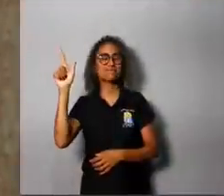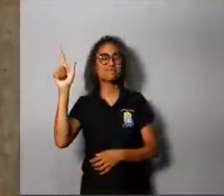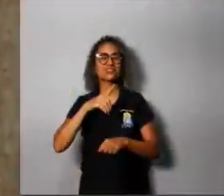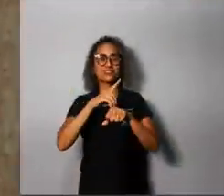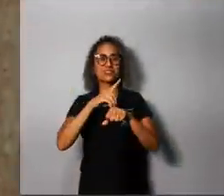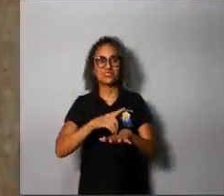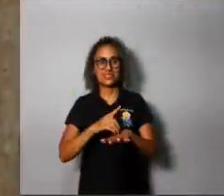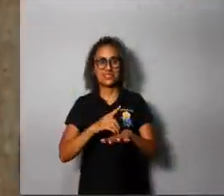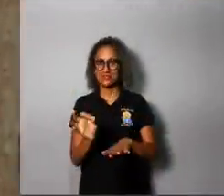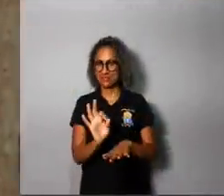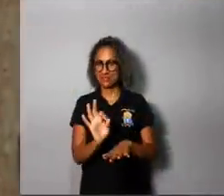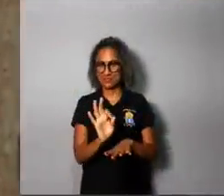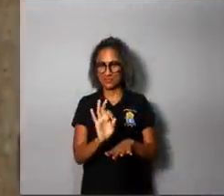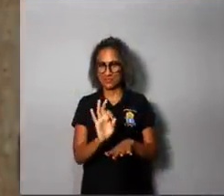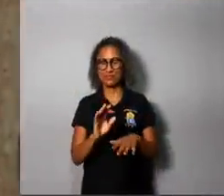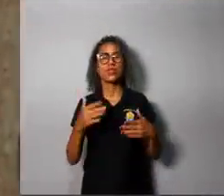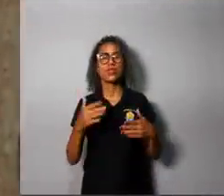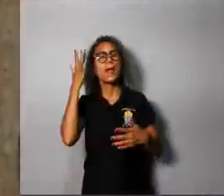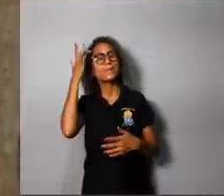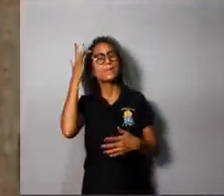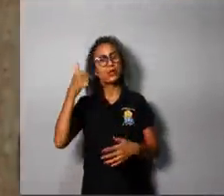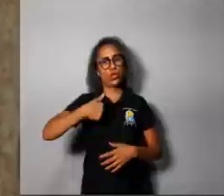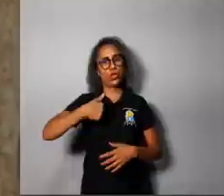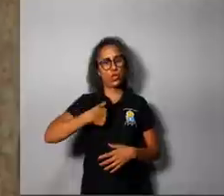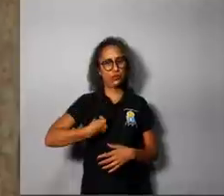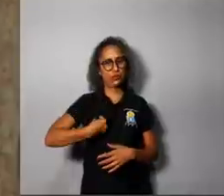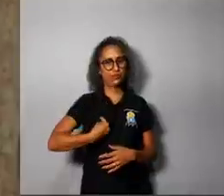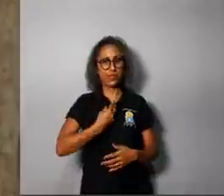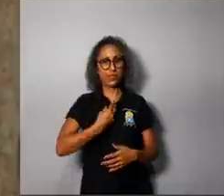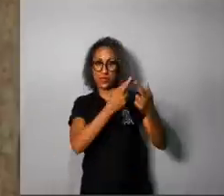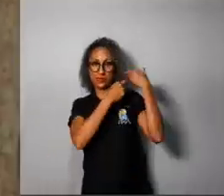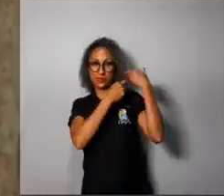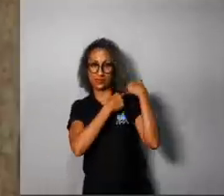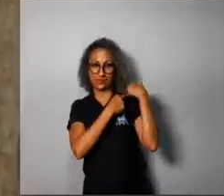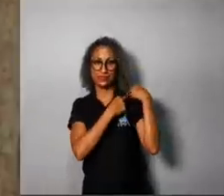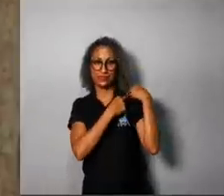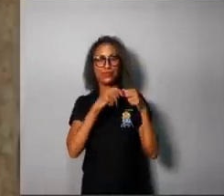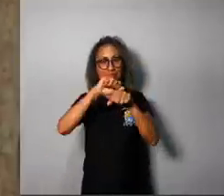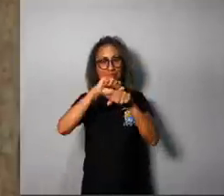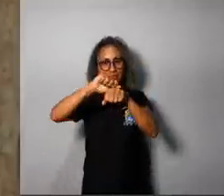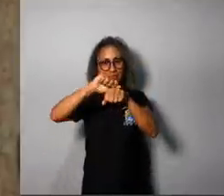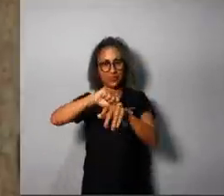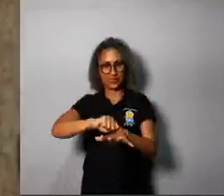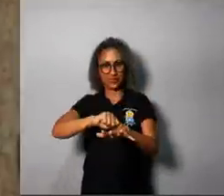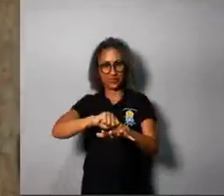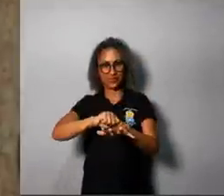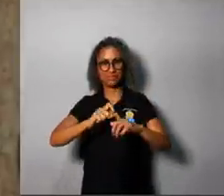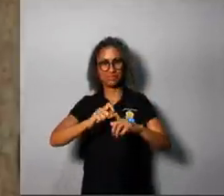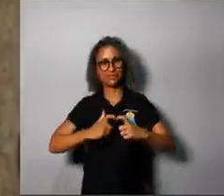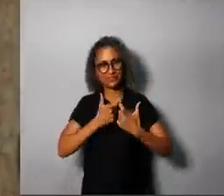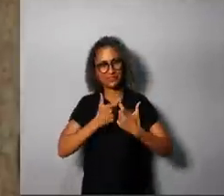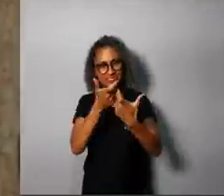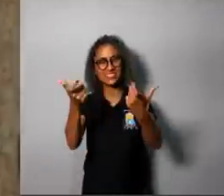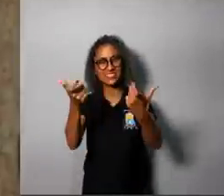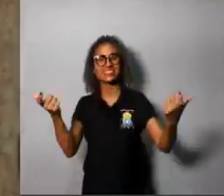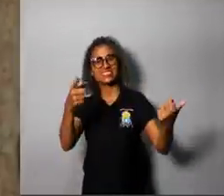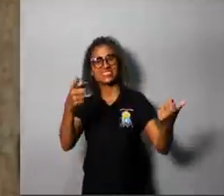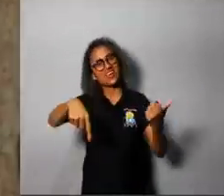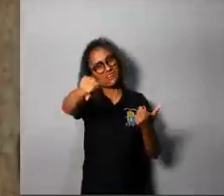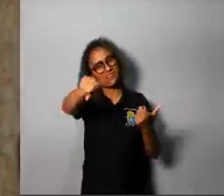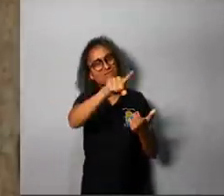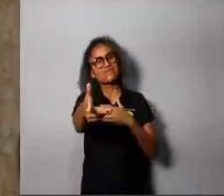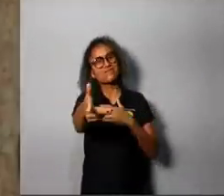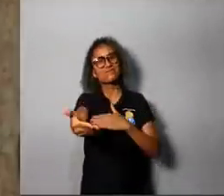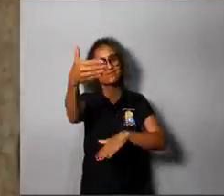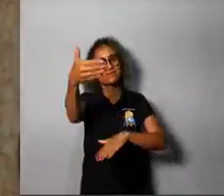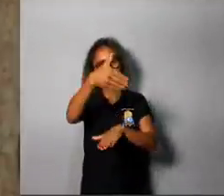farei a homilia. Todos estão convidados a participar conosco desse dia de Nossa Senhora Aparecida,